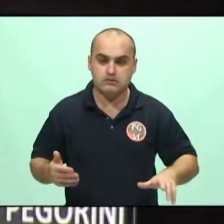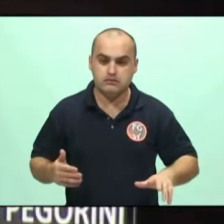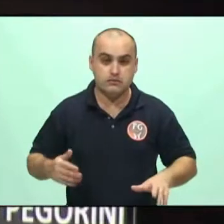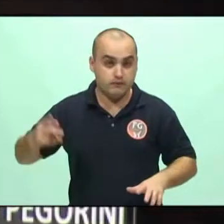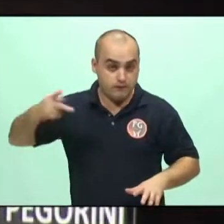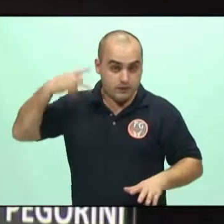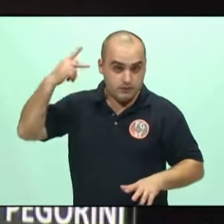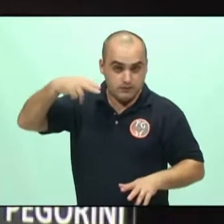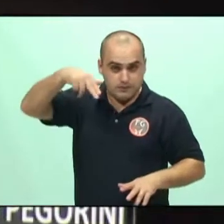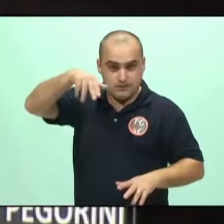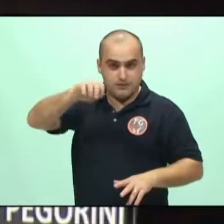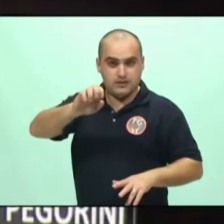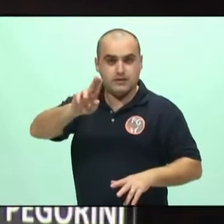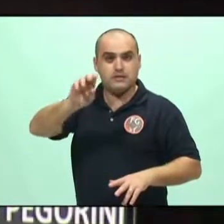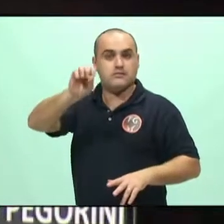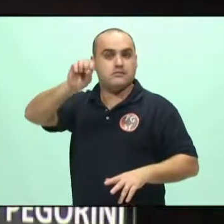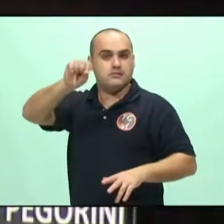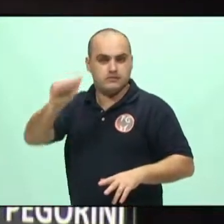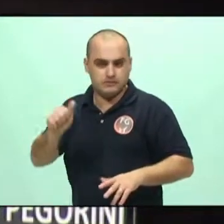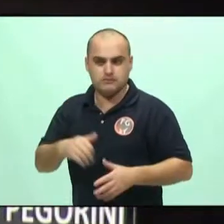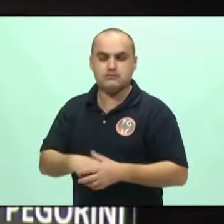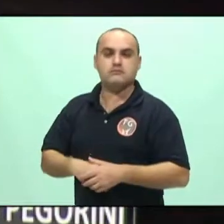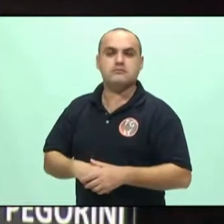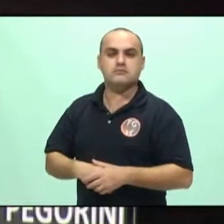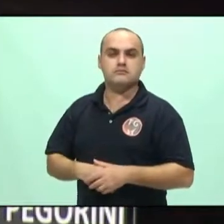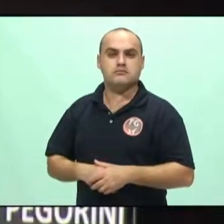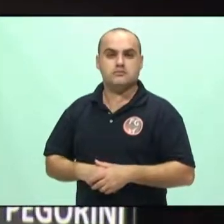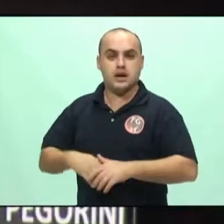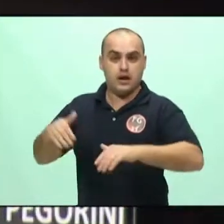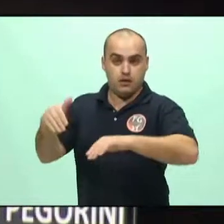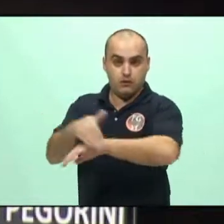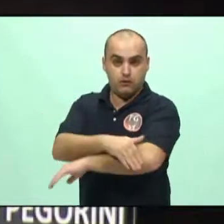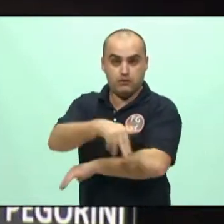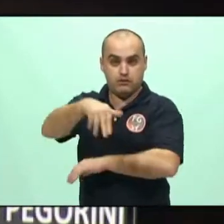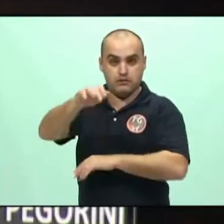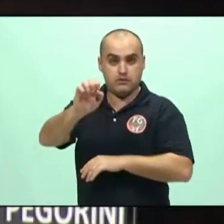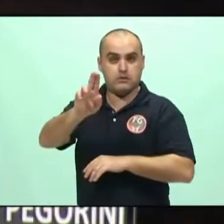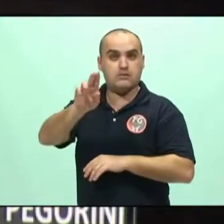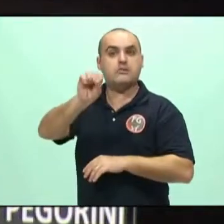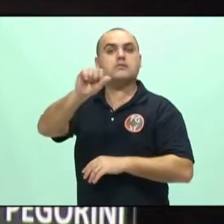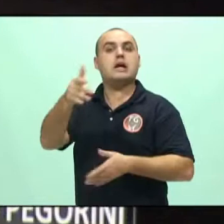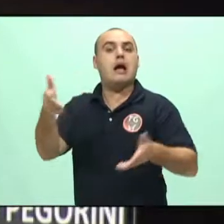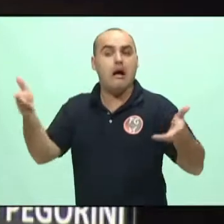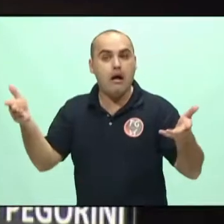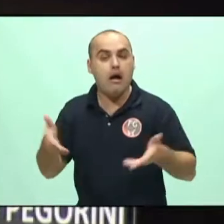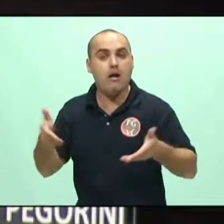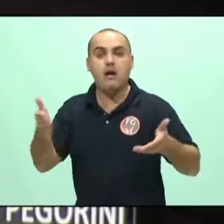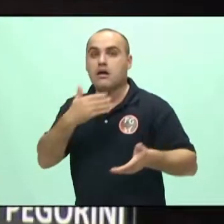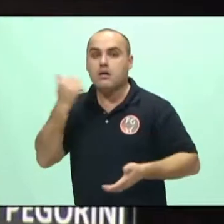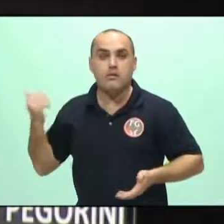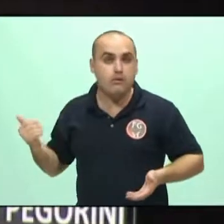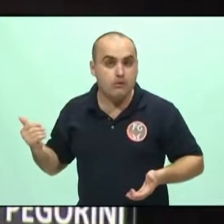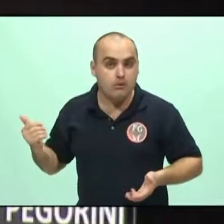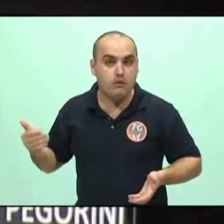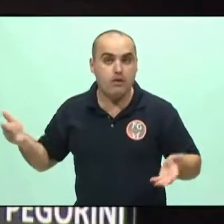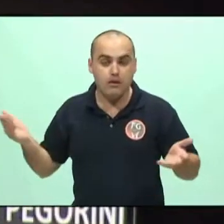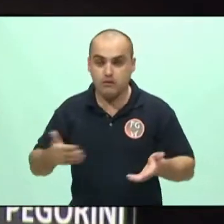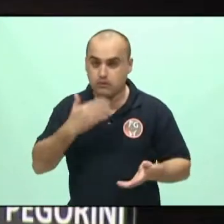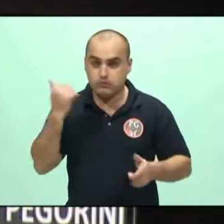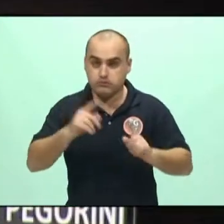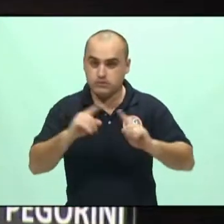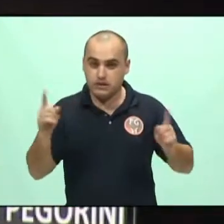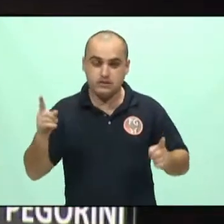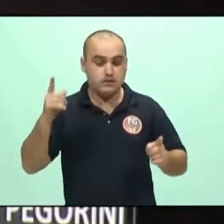vereadora Neusa Girardi na nossa Rua Vereadora dos a rua da Neusa agora com Melhorou agora melhorou mas vereadora